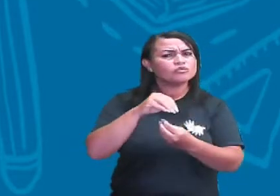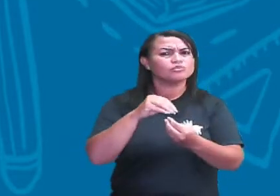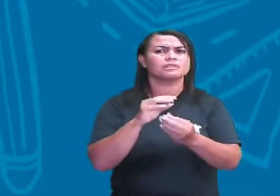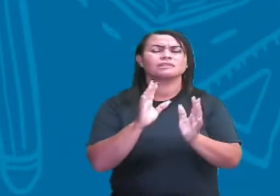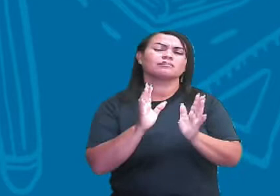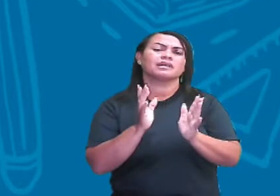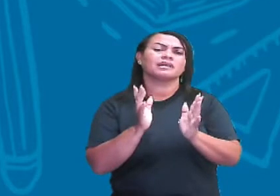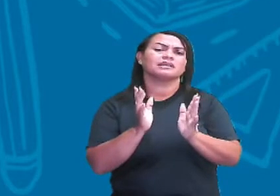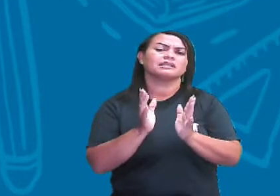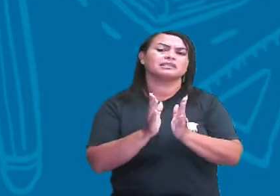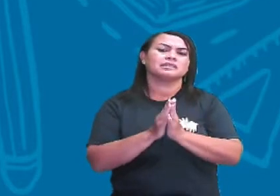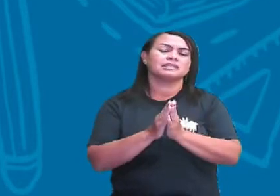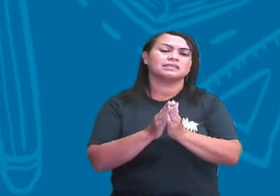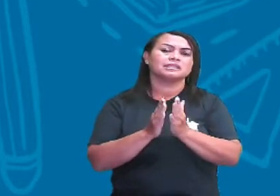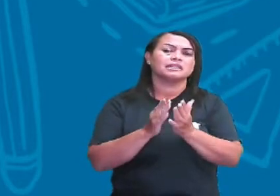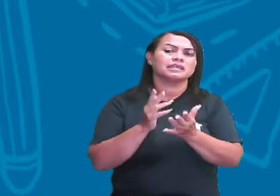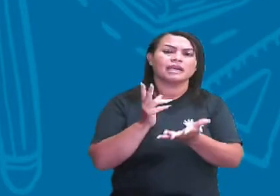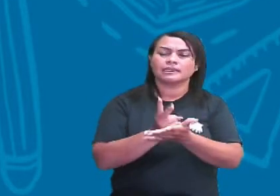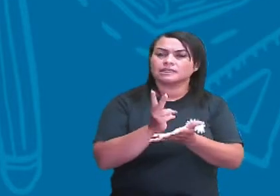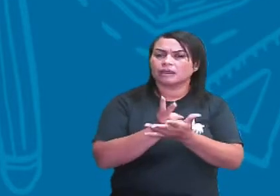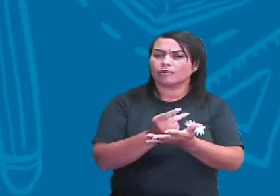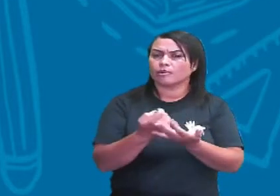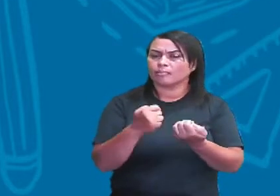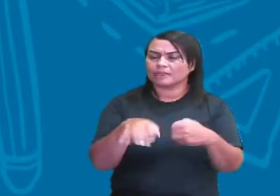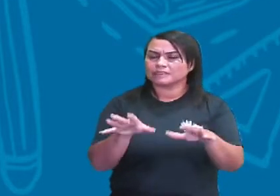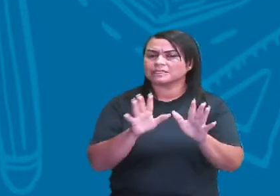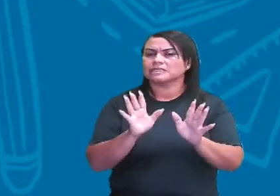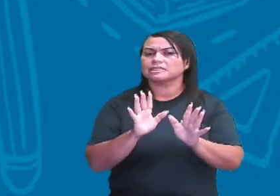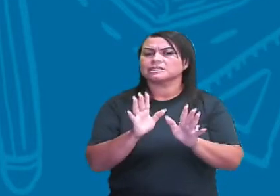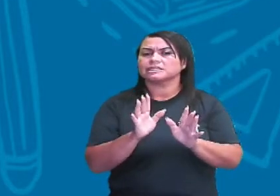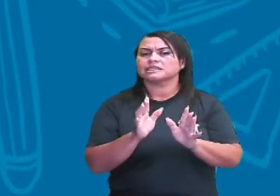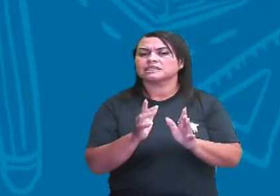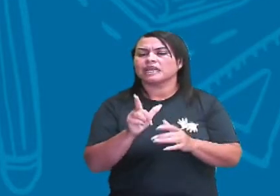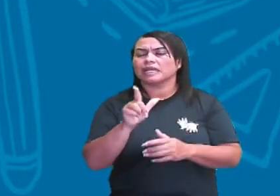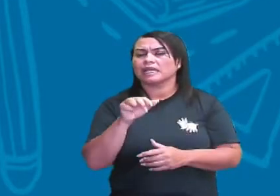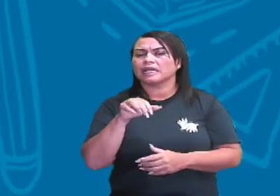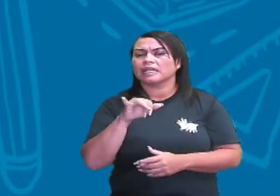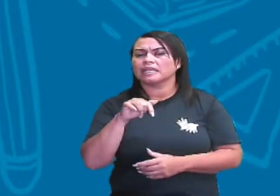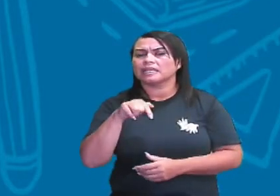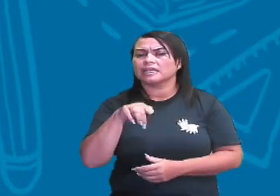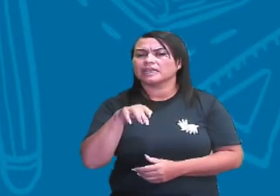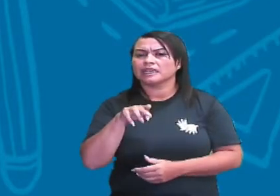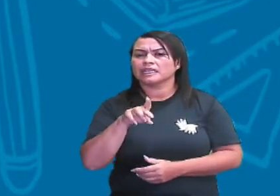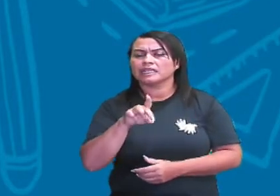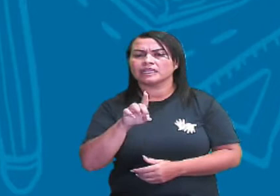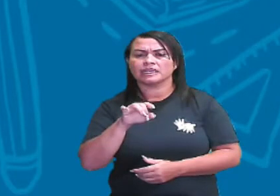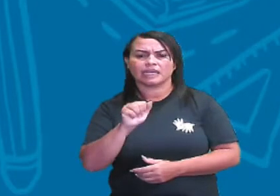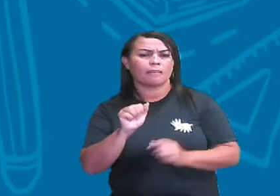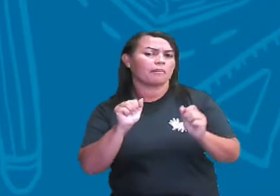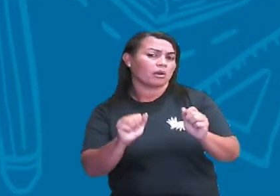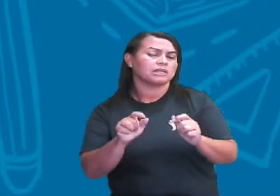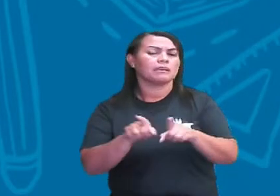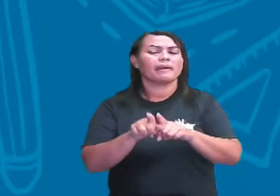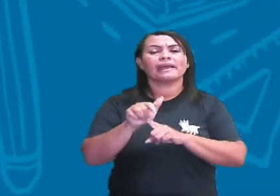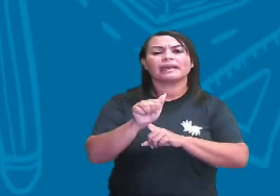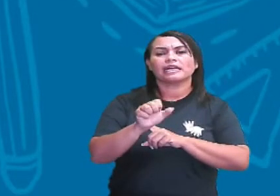ser líquida. Ela pode também estar no formato gasoso ou